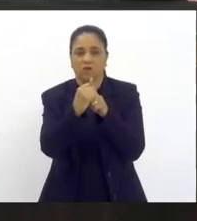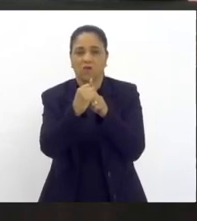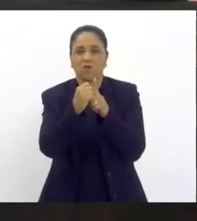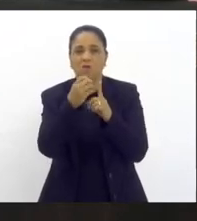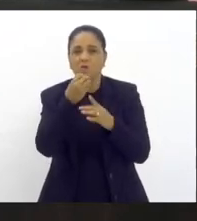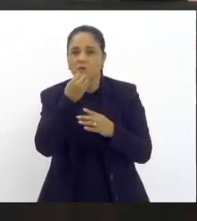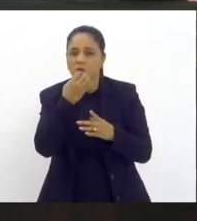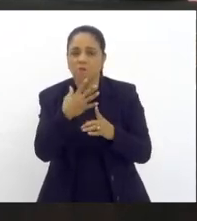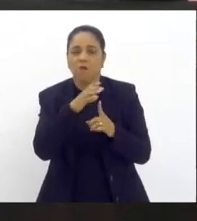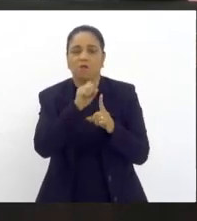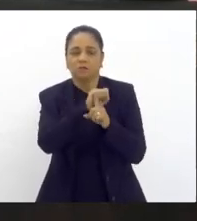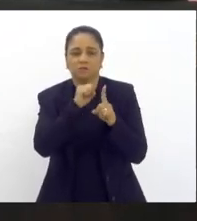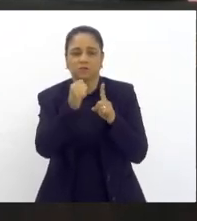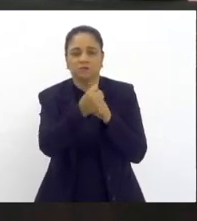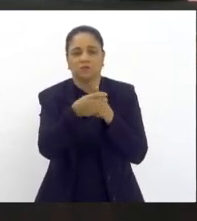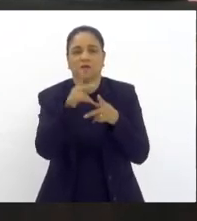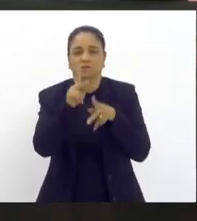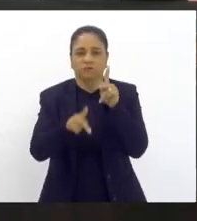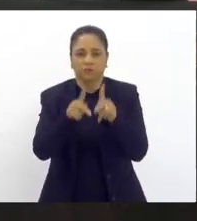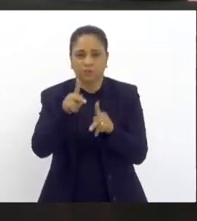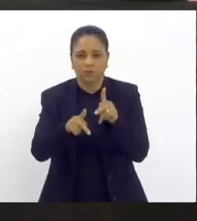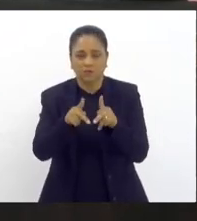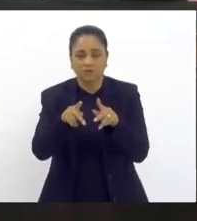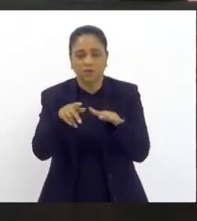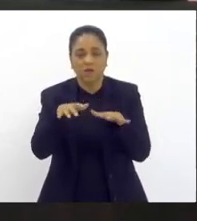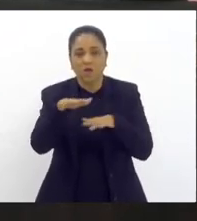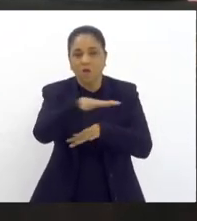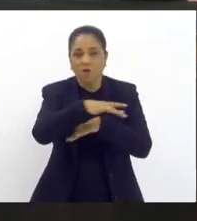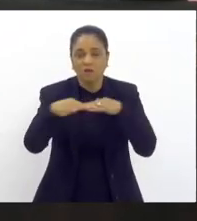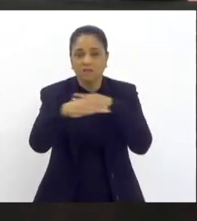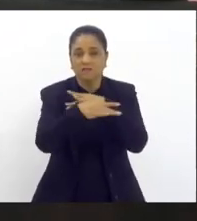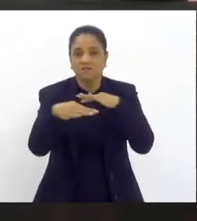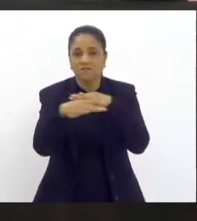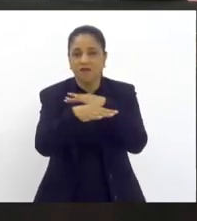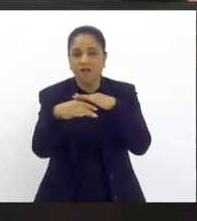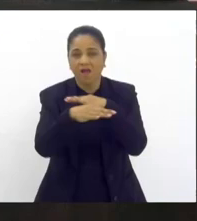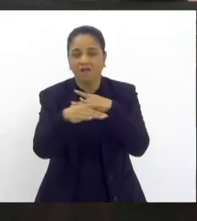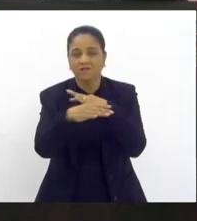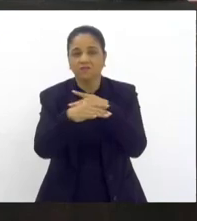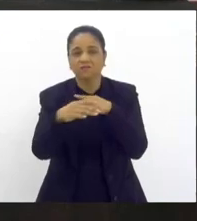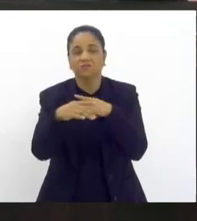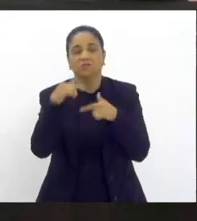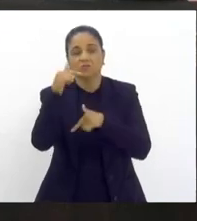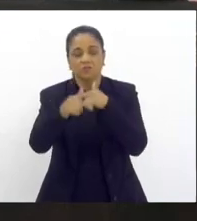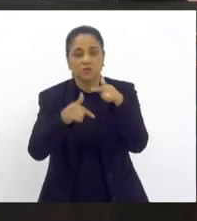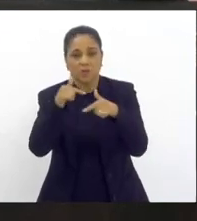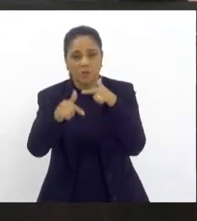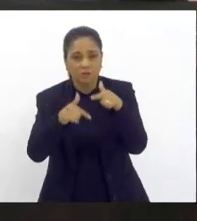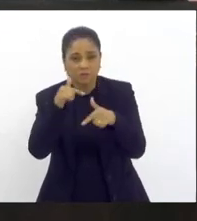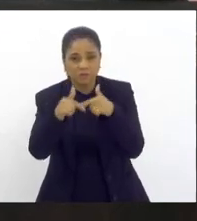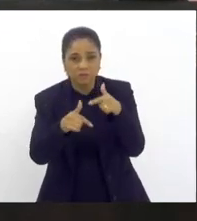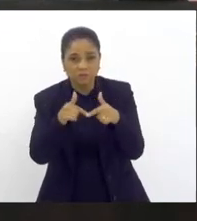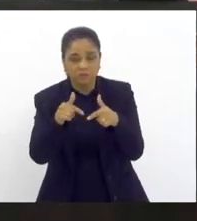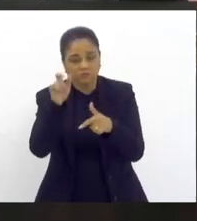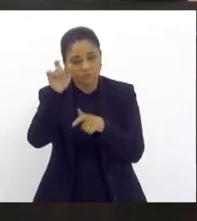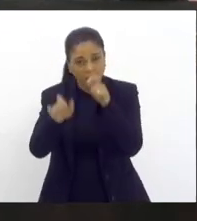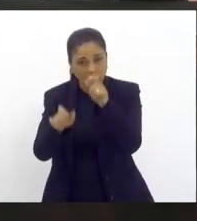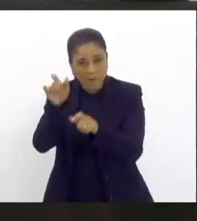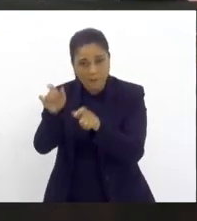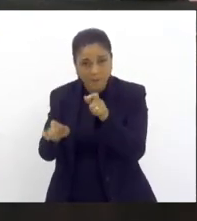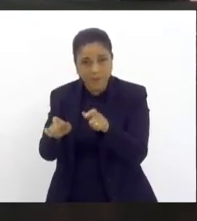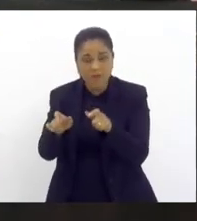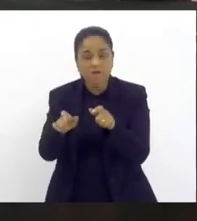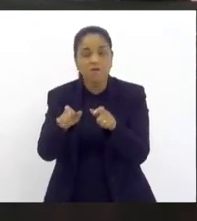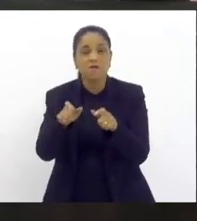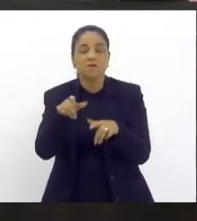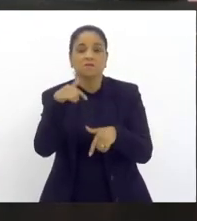social, que é a mobilidade urbana. Os trabalhadores e trabalhadoras que usam esse modal para buscar o sustento das suas